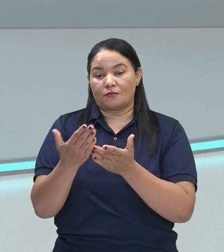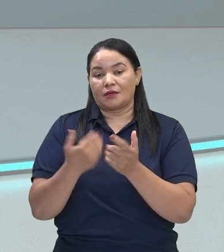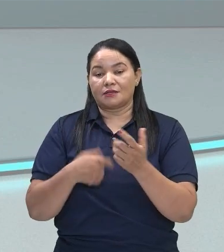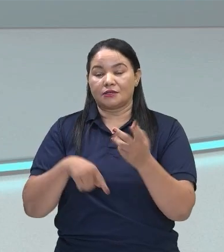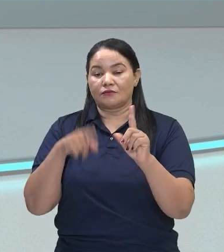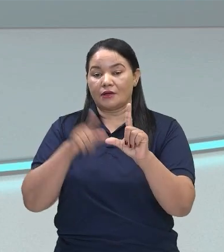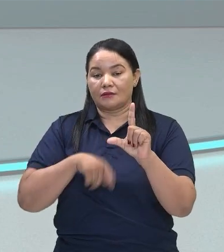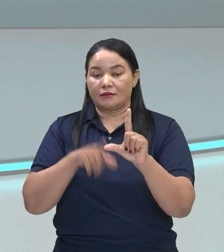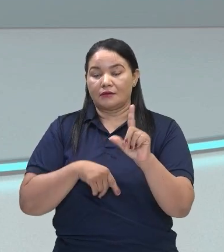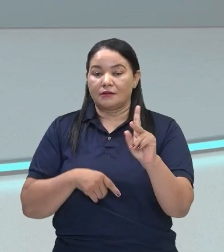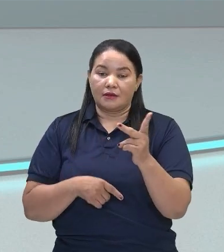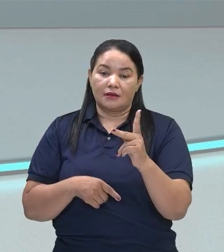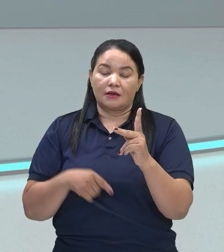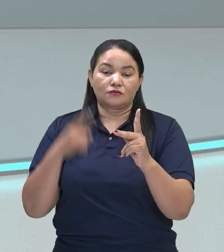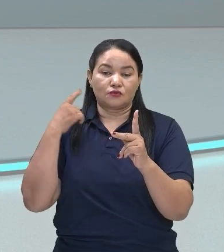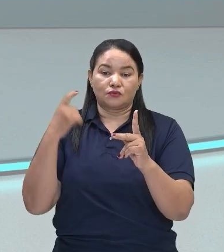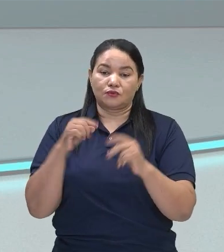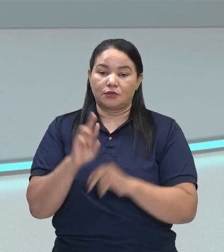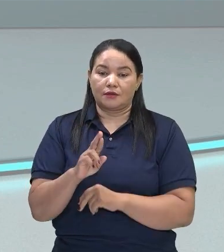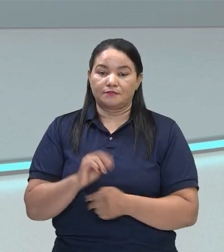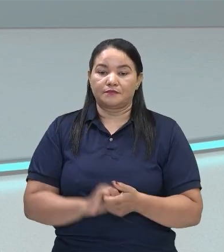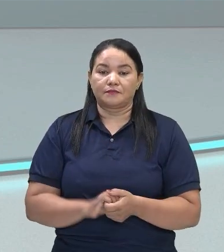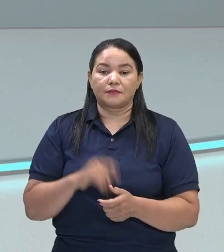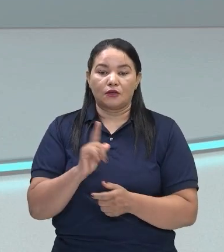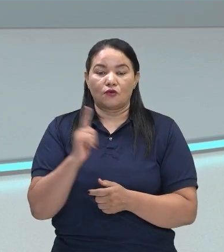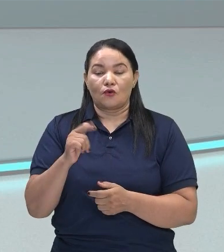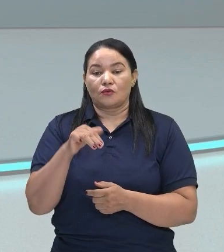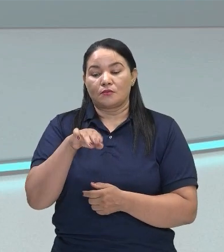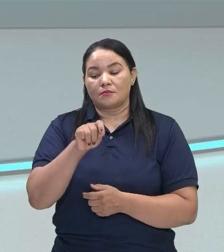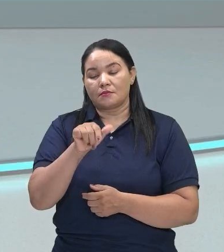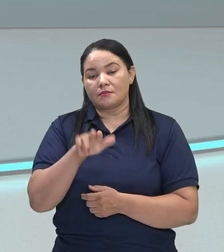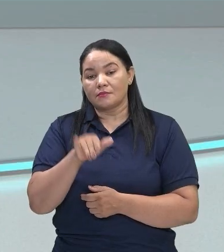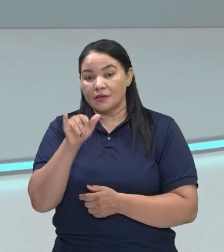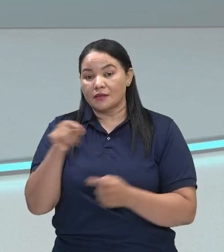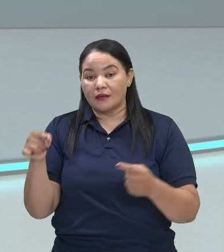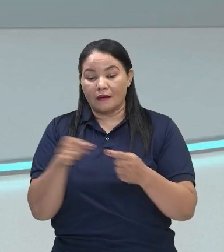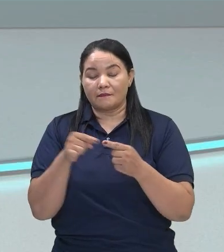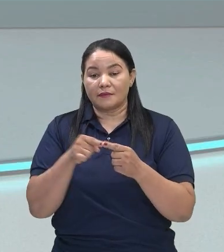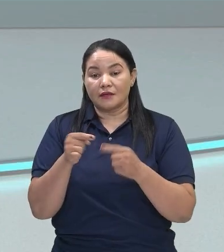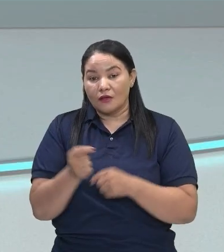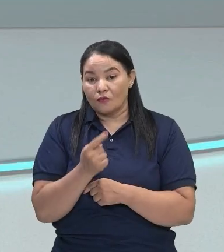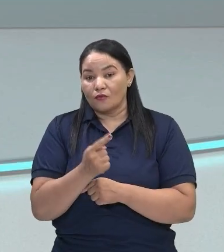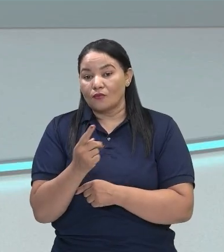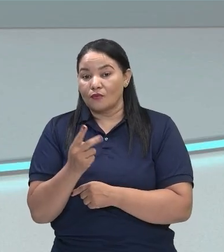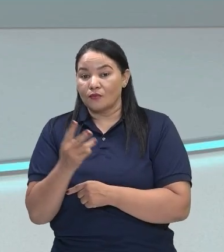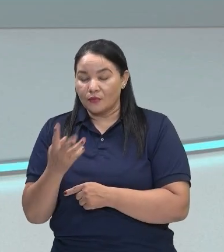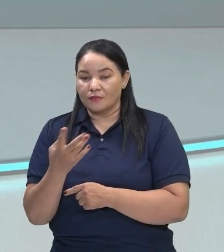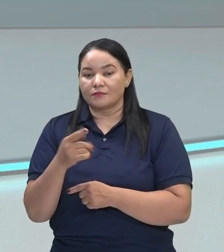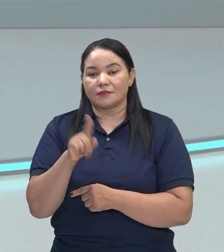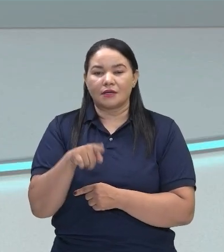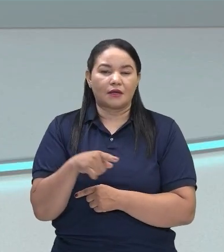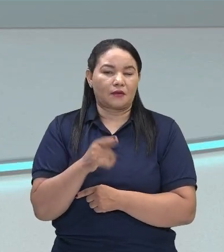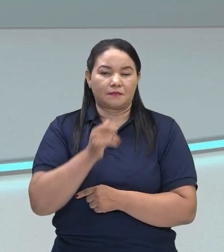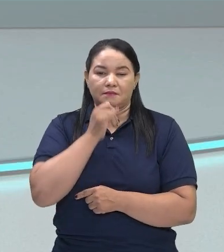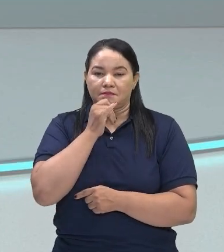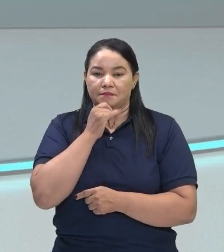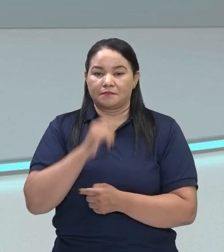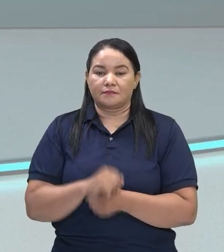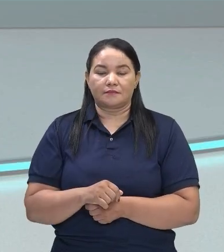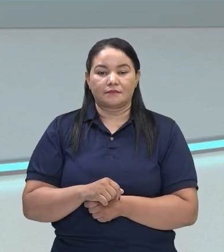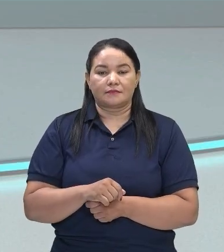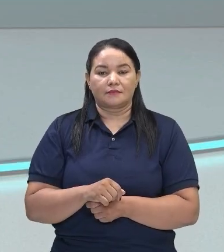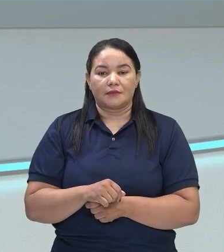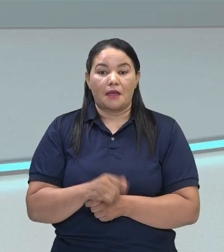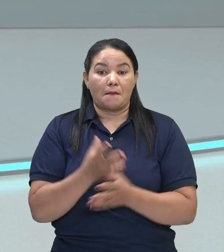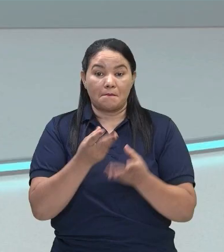ok? Então, many eu utilizo com substantivos contáveis, certo? Nós já sabemos disso, então, agora a gente vai ver alguns exemplos. Olha só, many books,